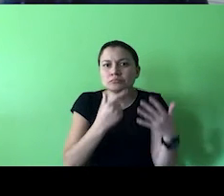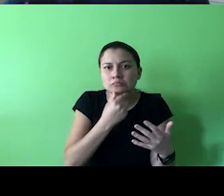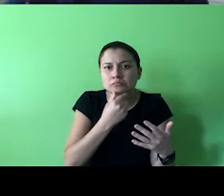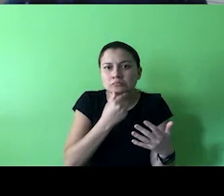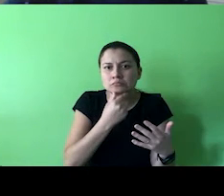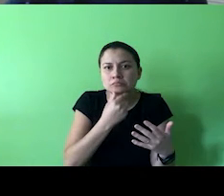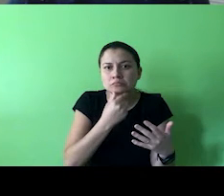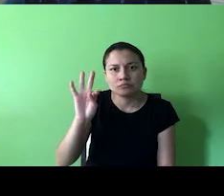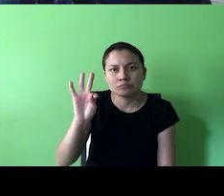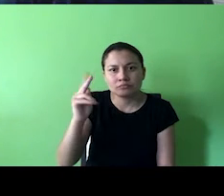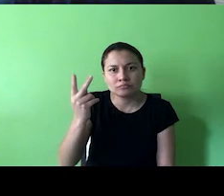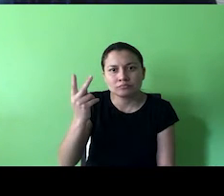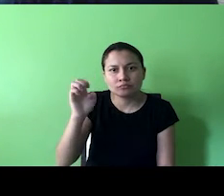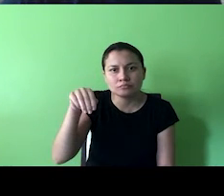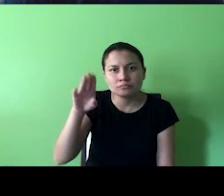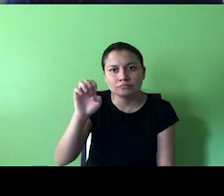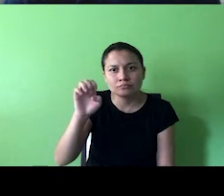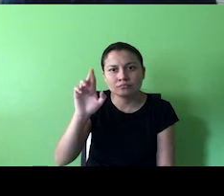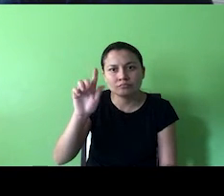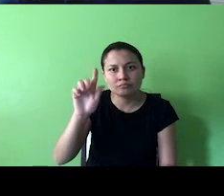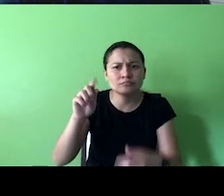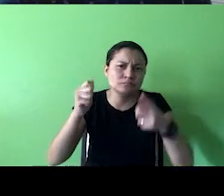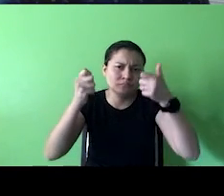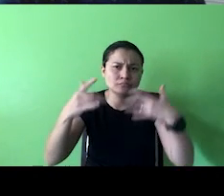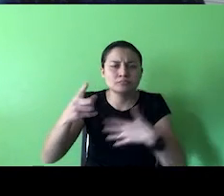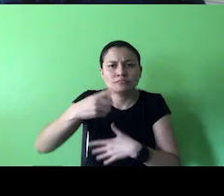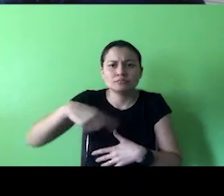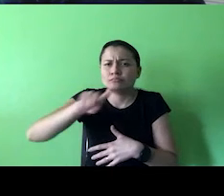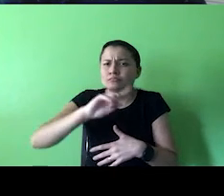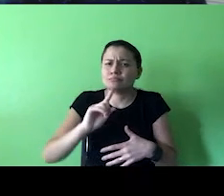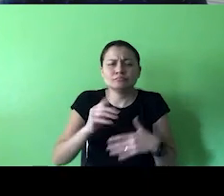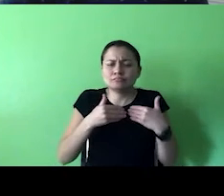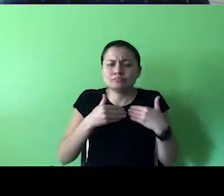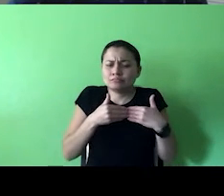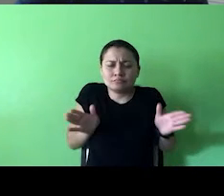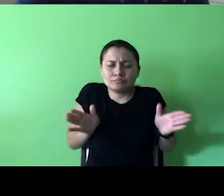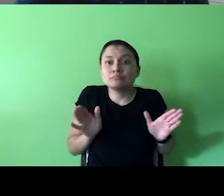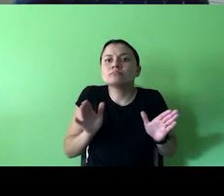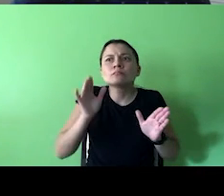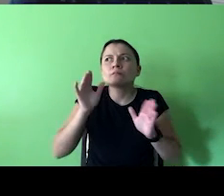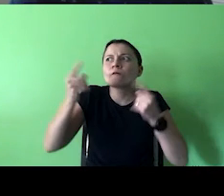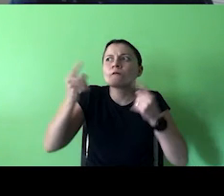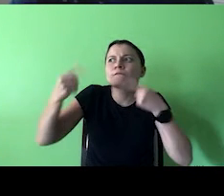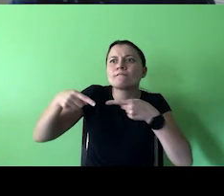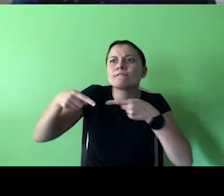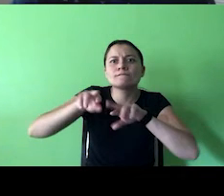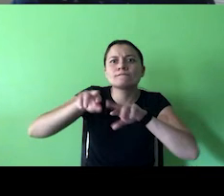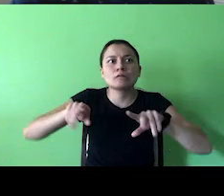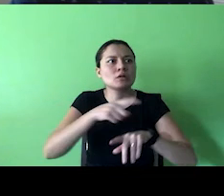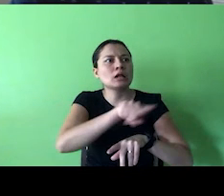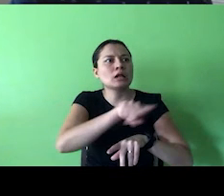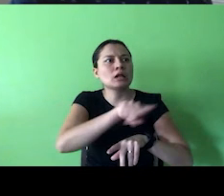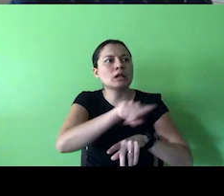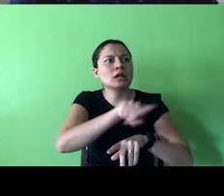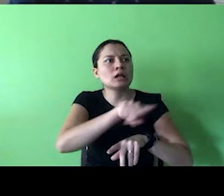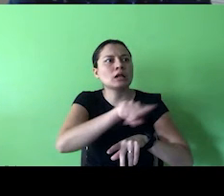a gente está de coração aberto, né, para novos desafios, porque a gente sabe que nem tudo está dentro daquele campo controlado. E